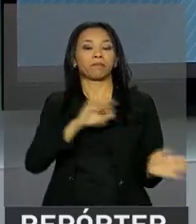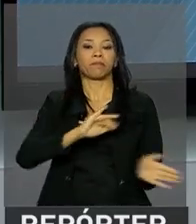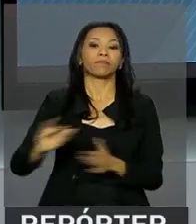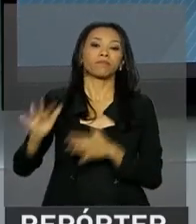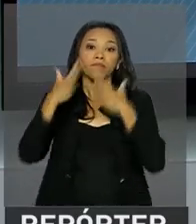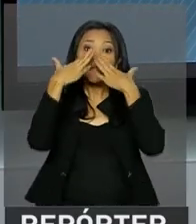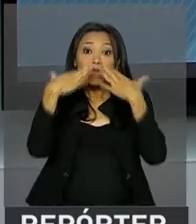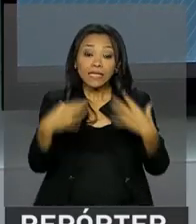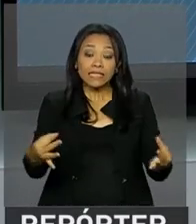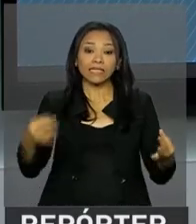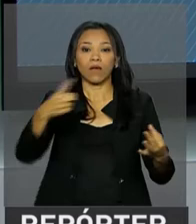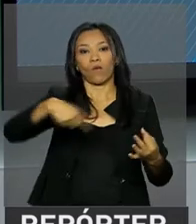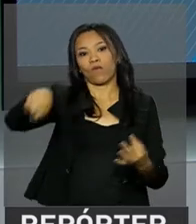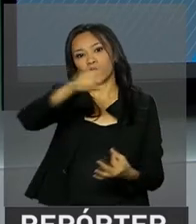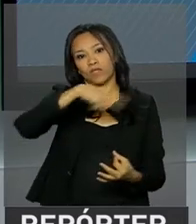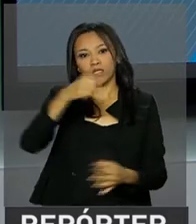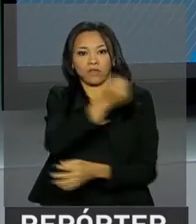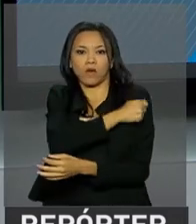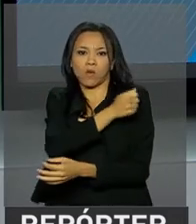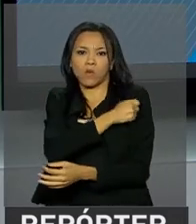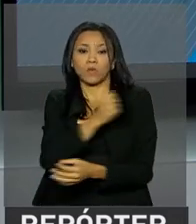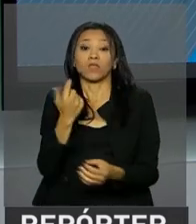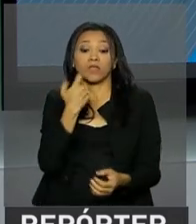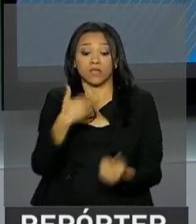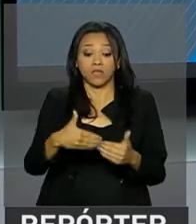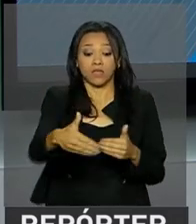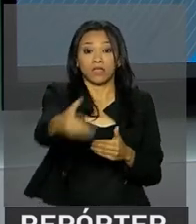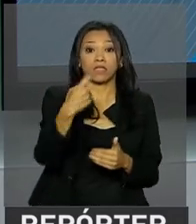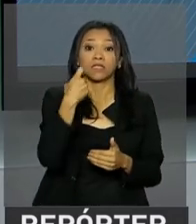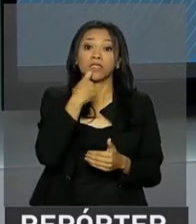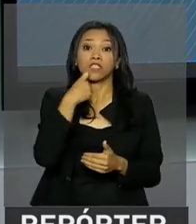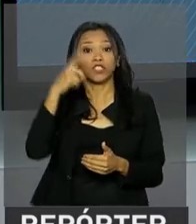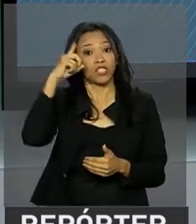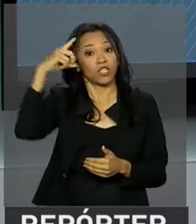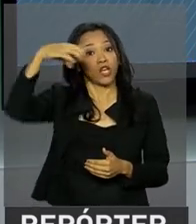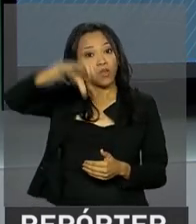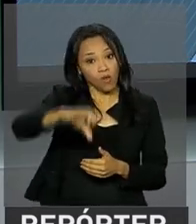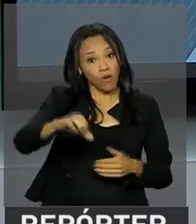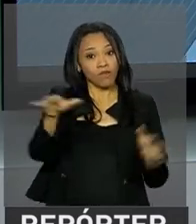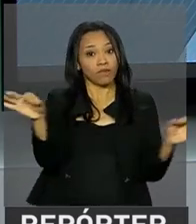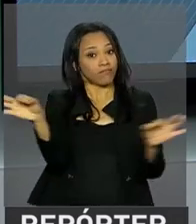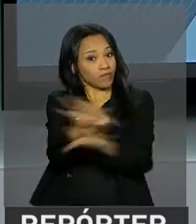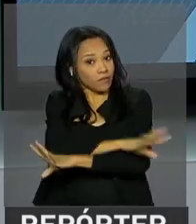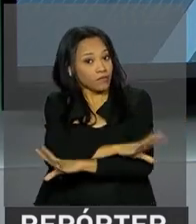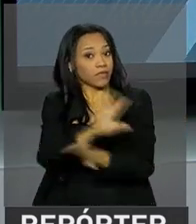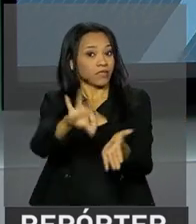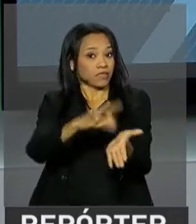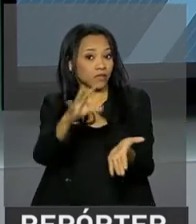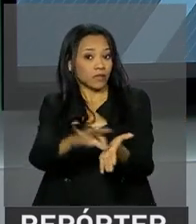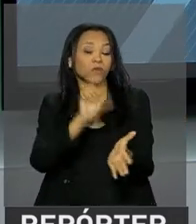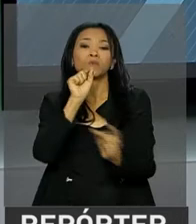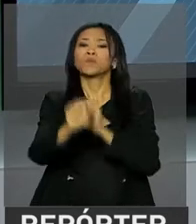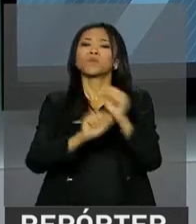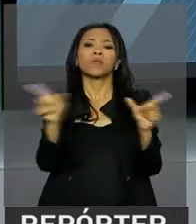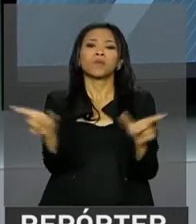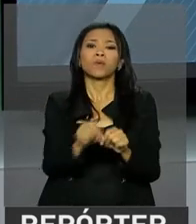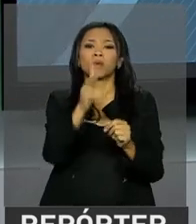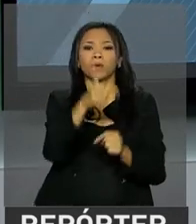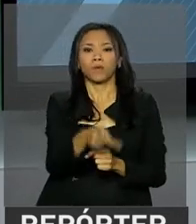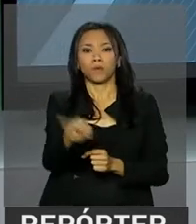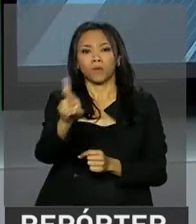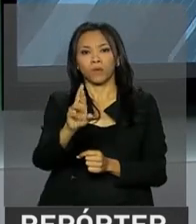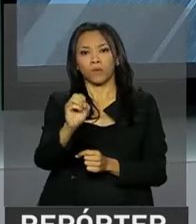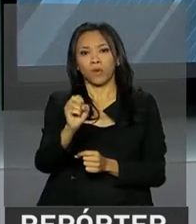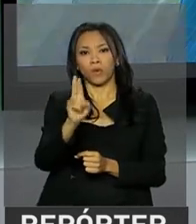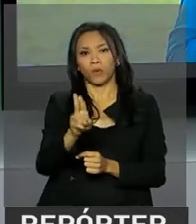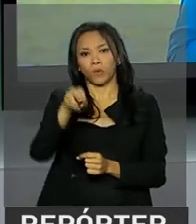estudantes termina nesta sexta-feira dia 9 as inscrições para o programa universidade para todos o prouni quem traz